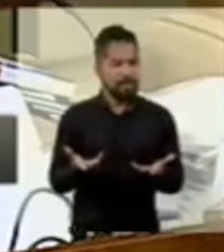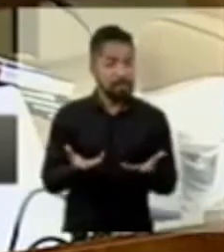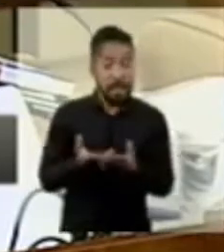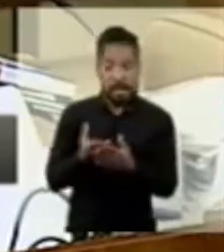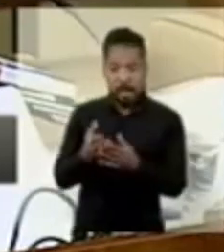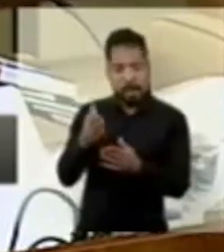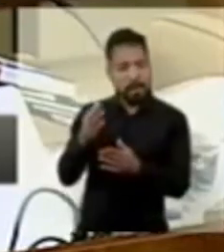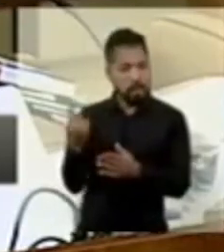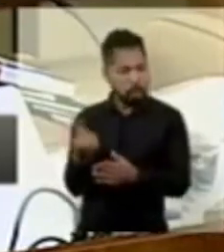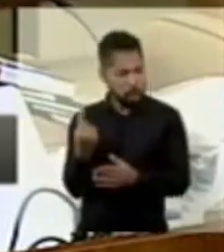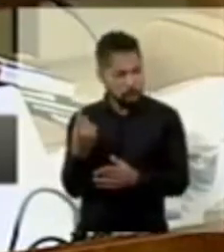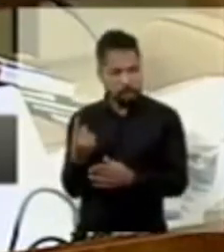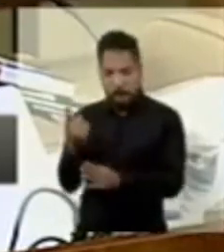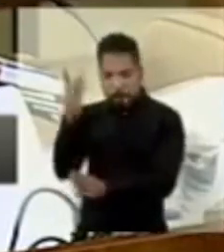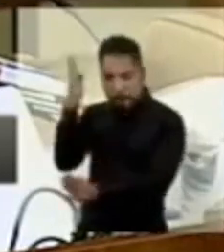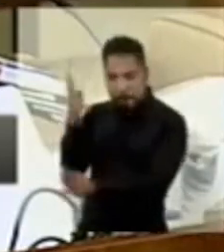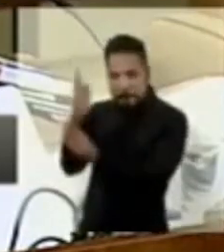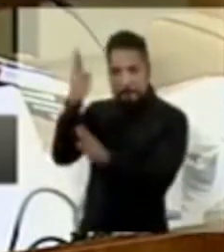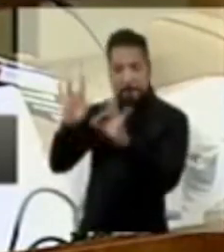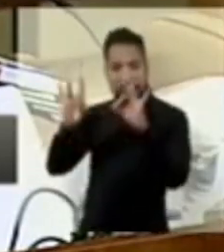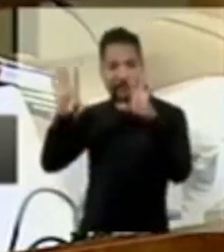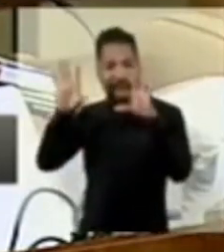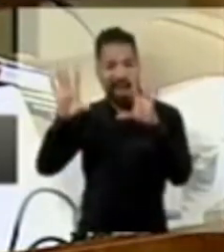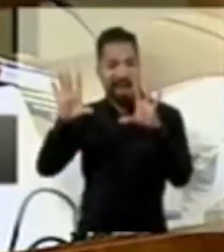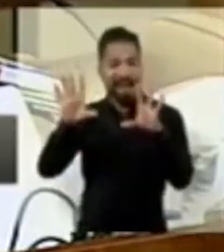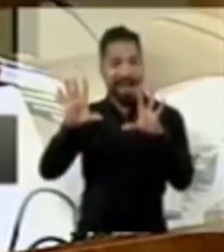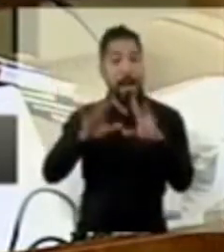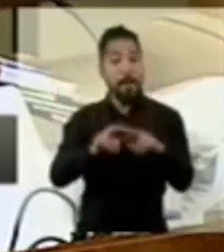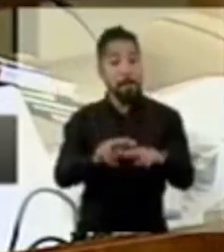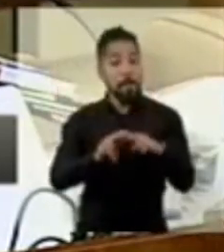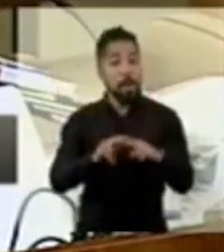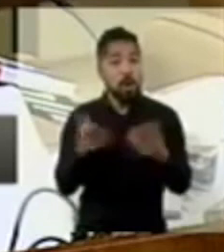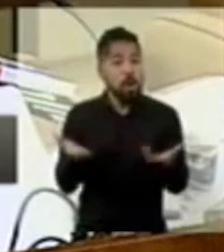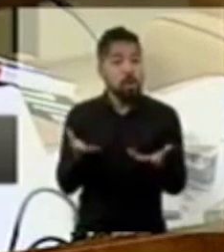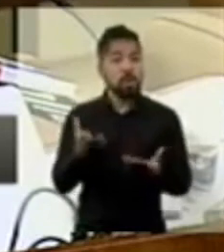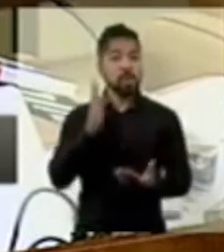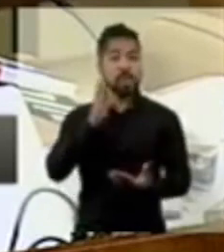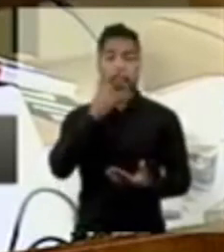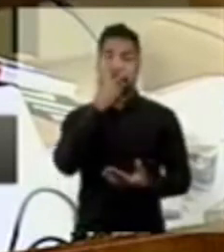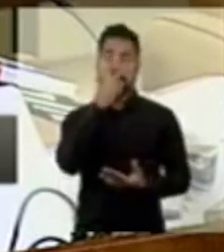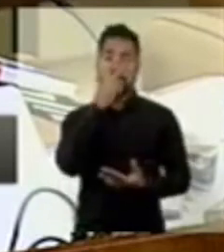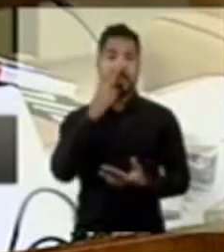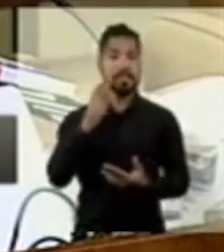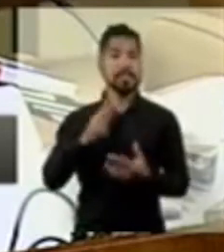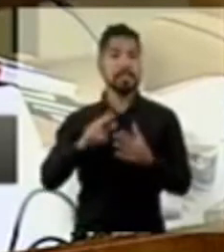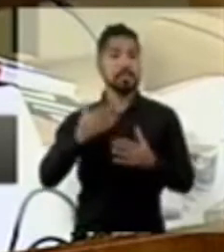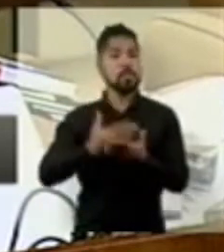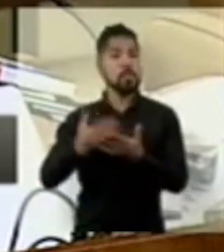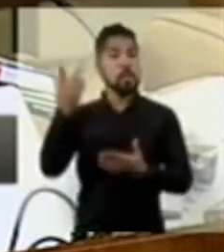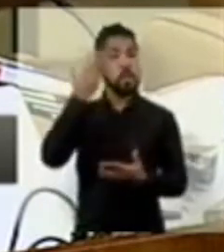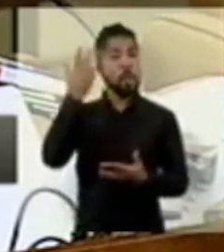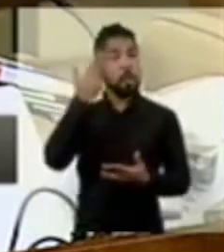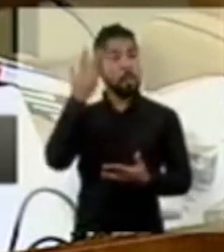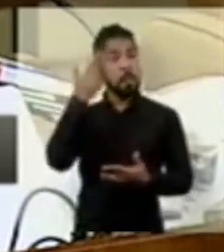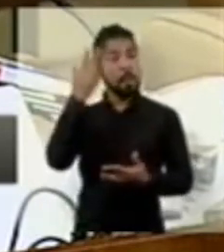isolado e se passou a ser o modo normal de se fazer política de se fazerem negócios no brasil